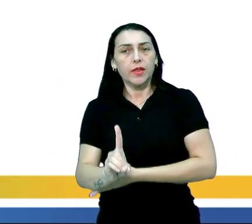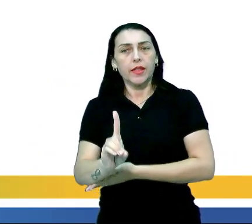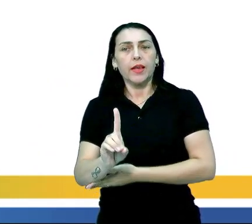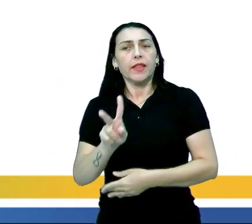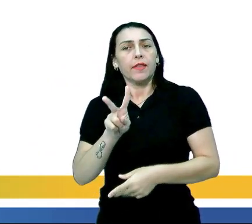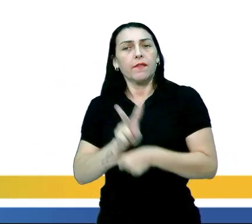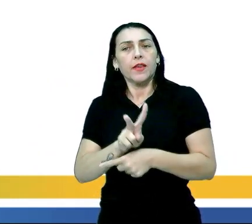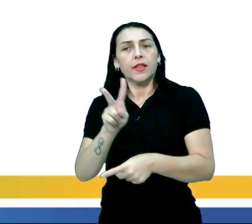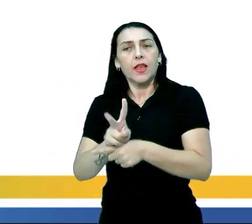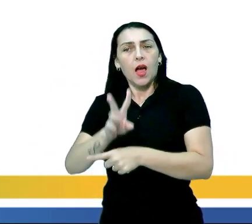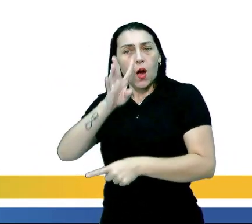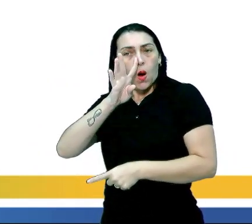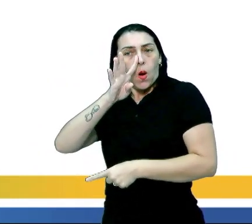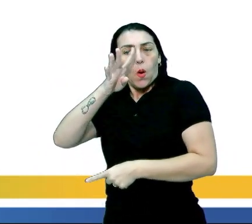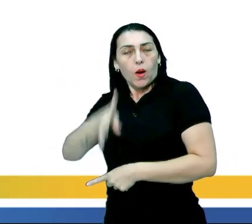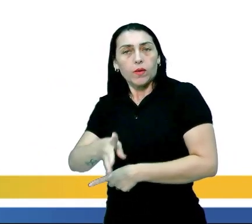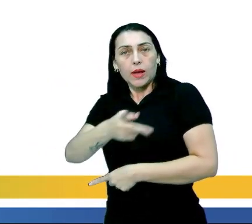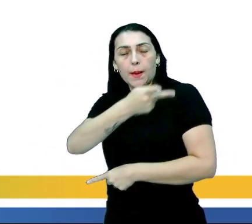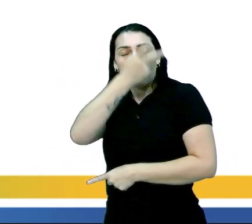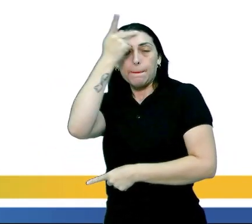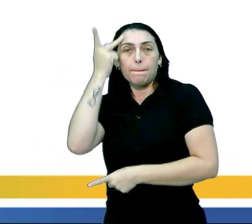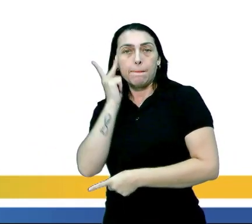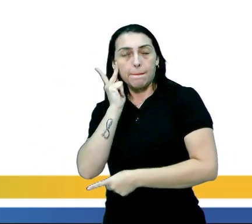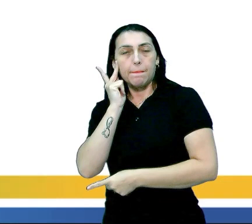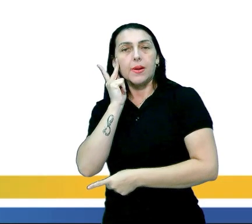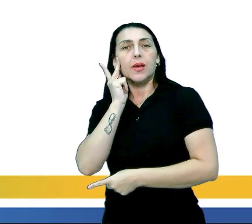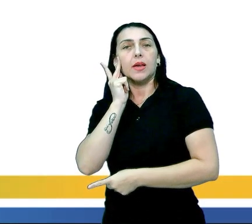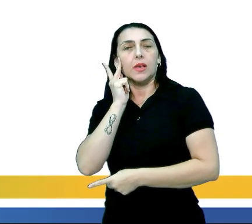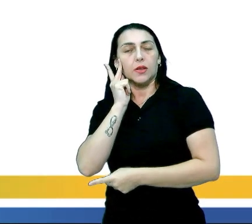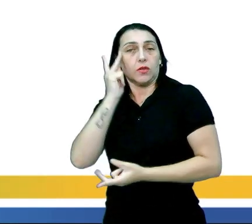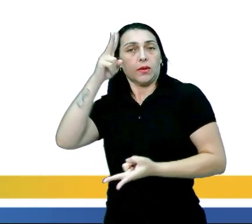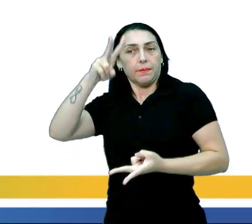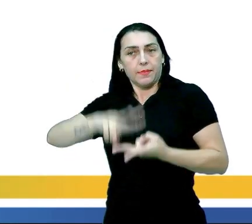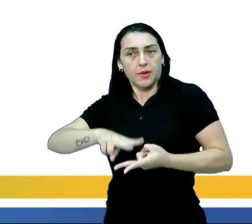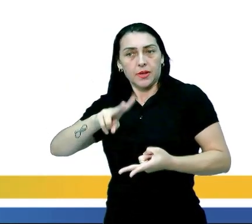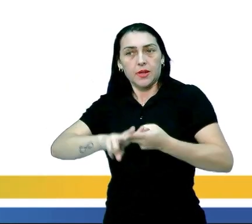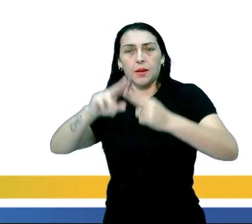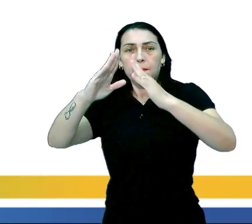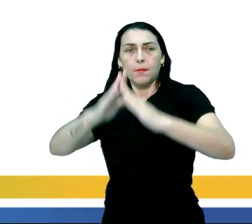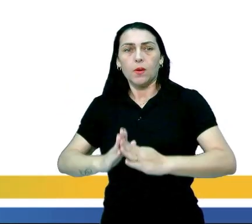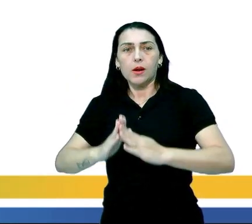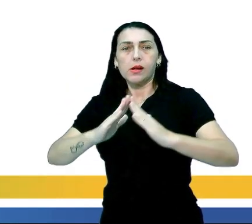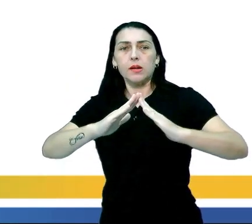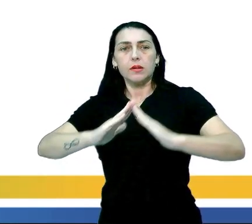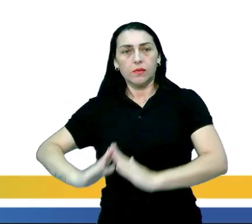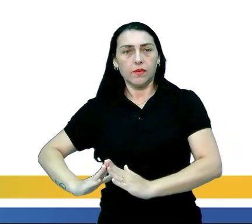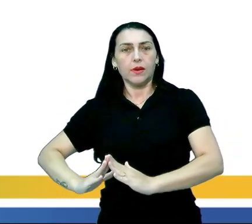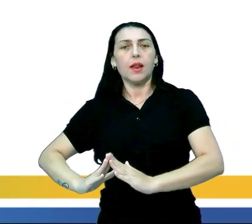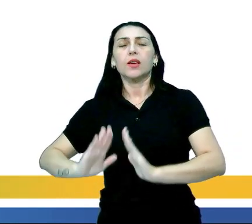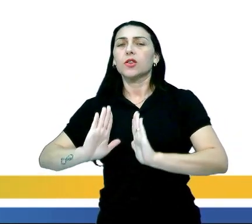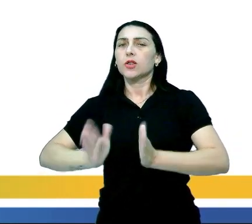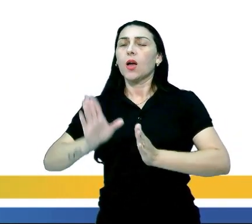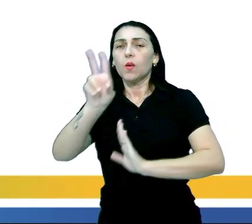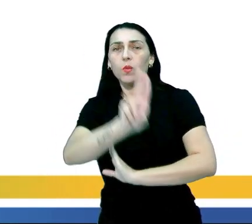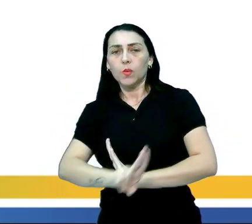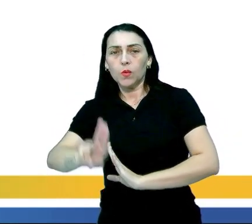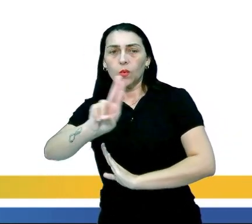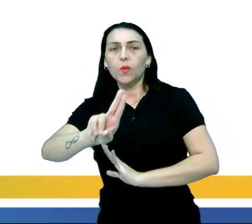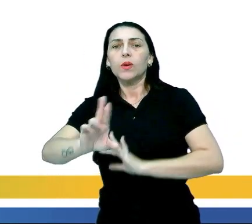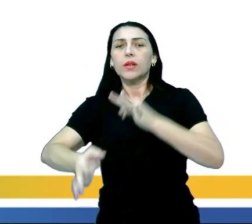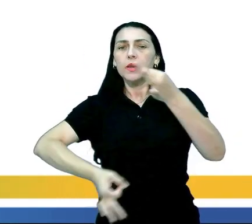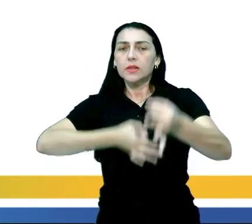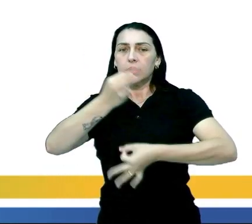direito, ao defenderem ou acusarem réus, moradores de favelas, usam